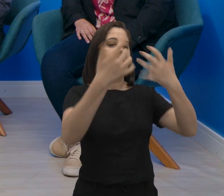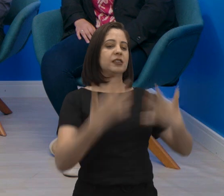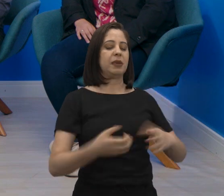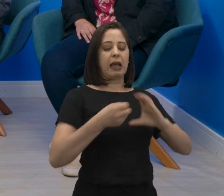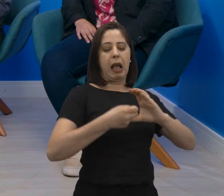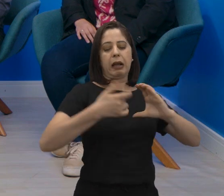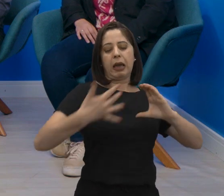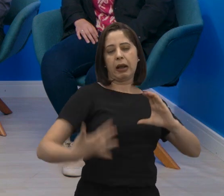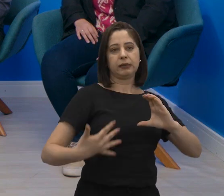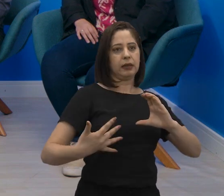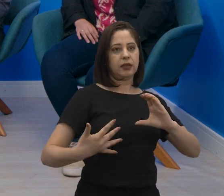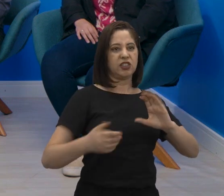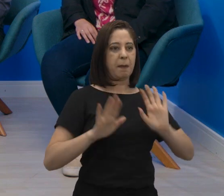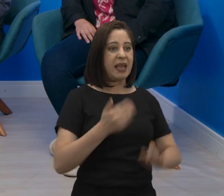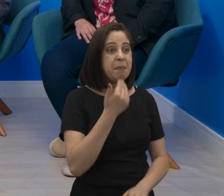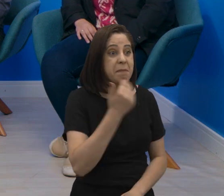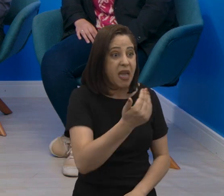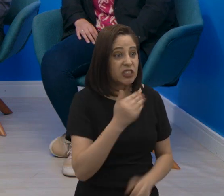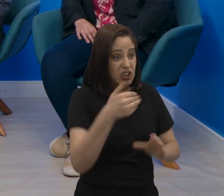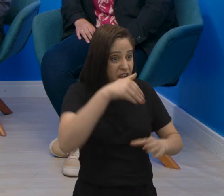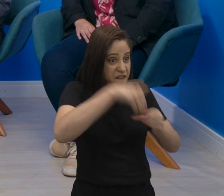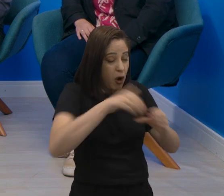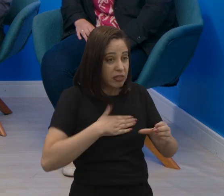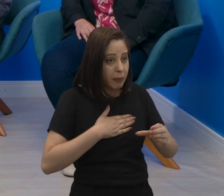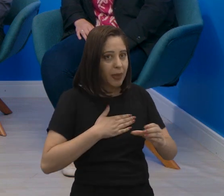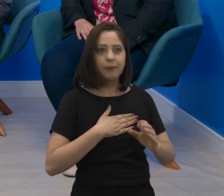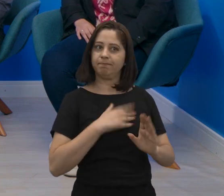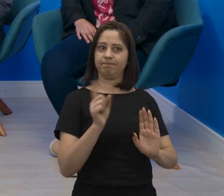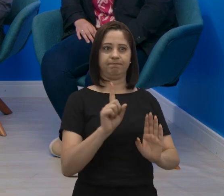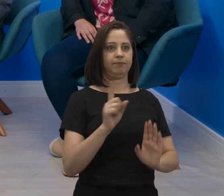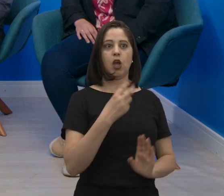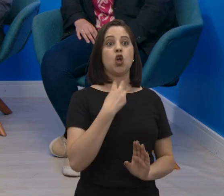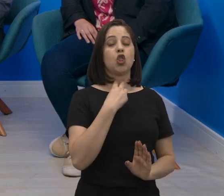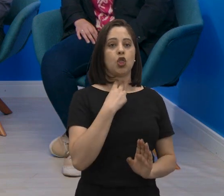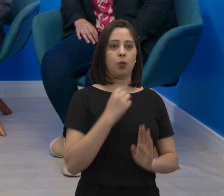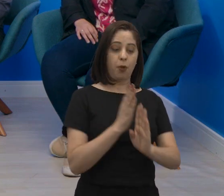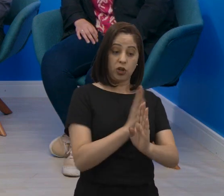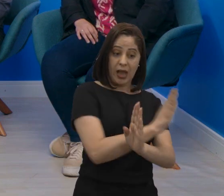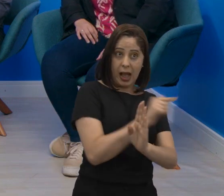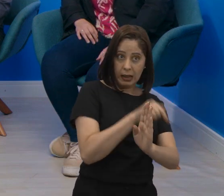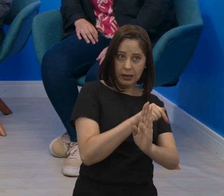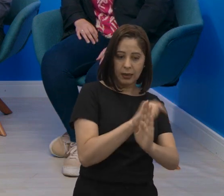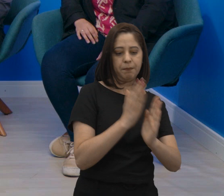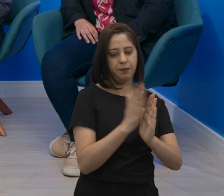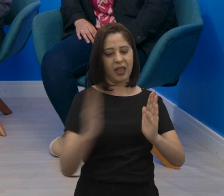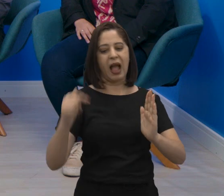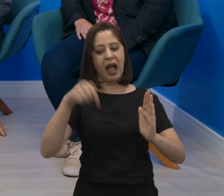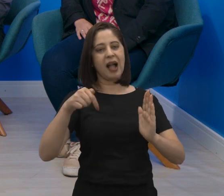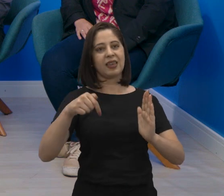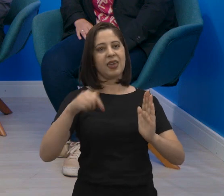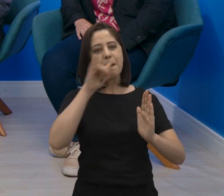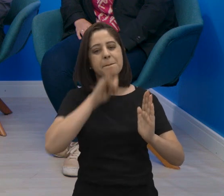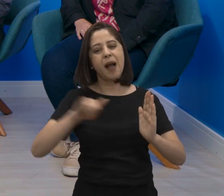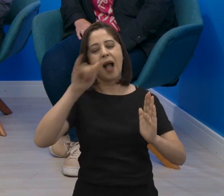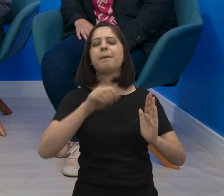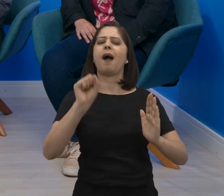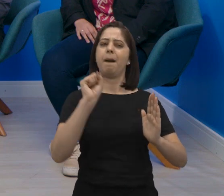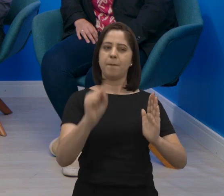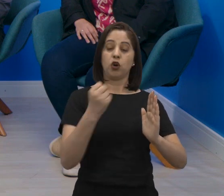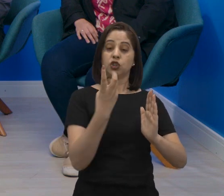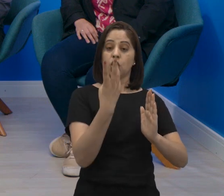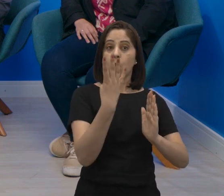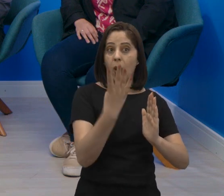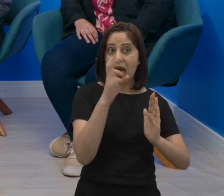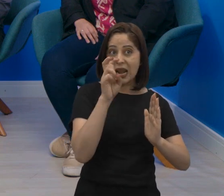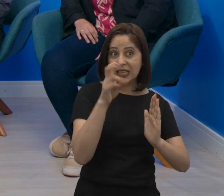voto. Mas é a única regra específica que nós temos. Então nós temos um apagão no momento fundamental que é da pré-campanha. Porque o momento da